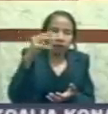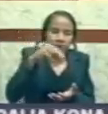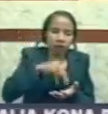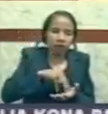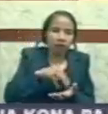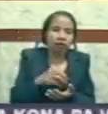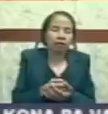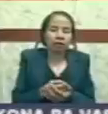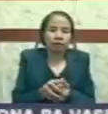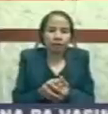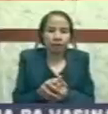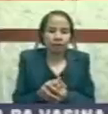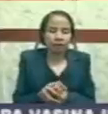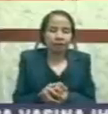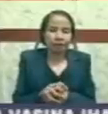$58,717,697.